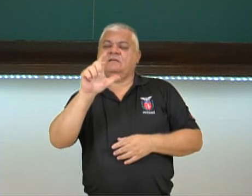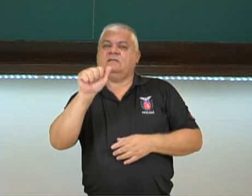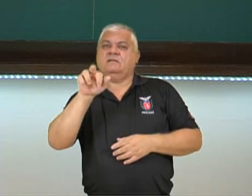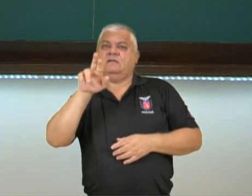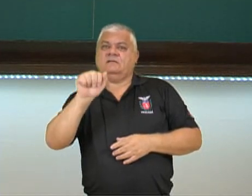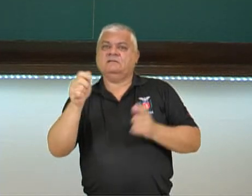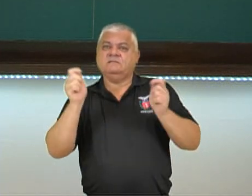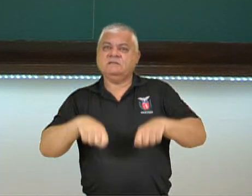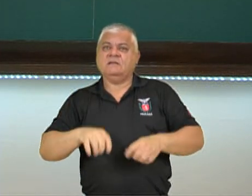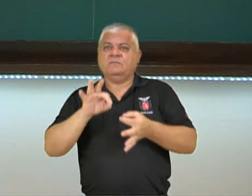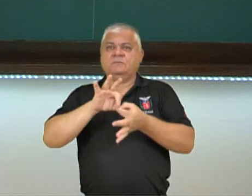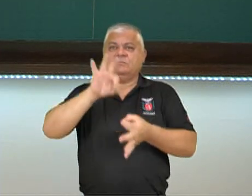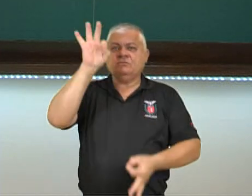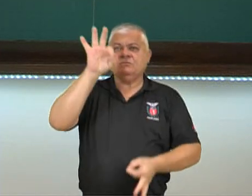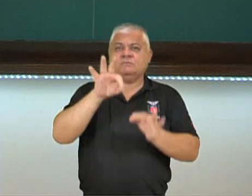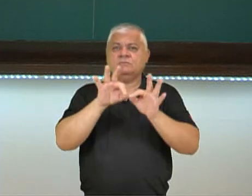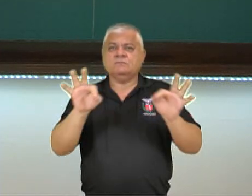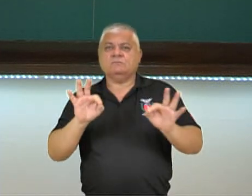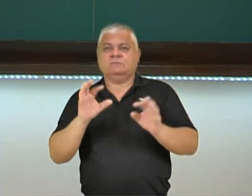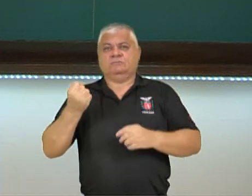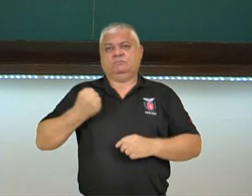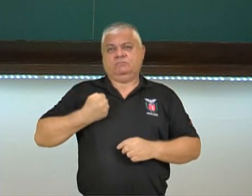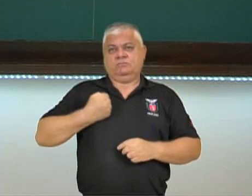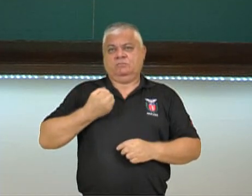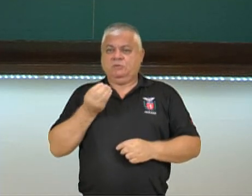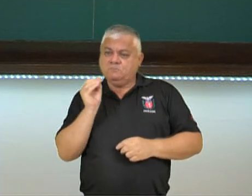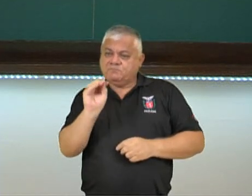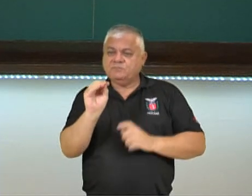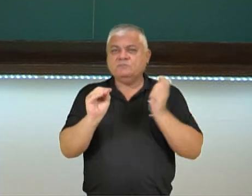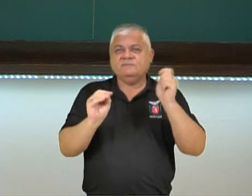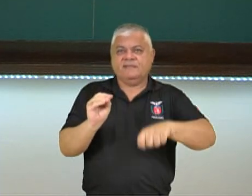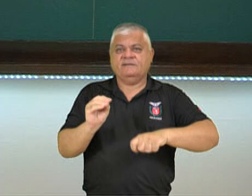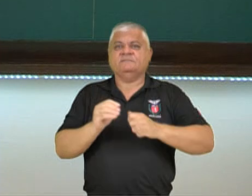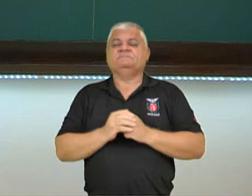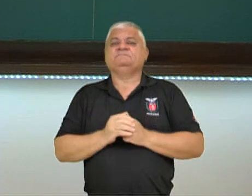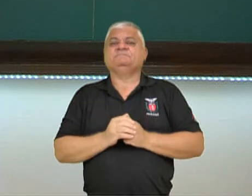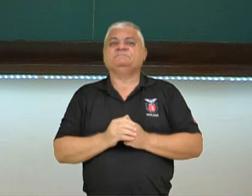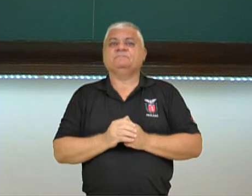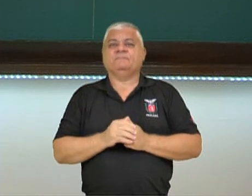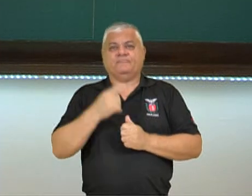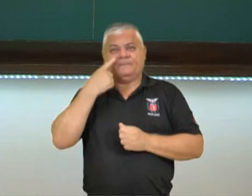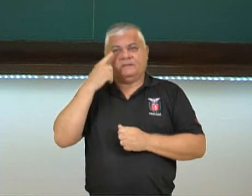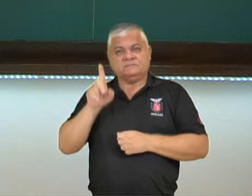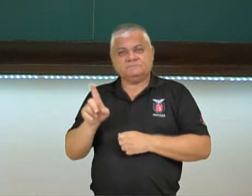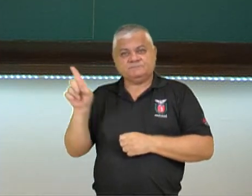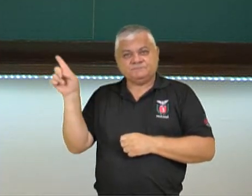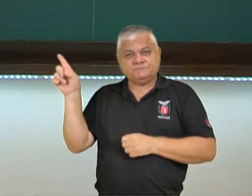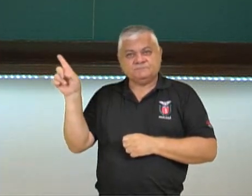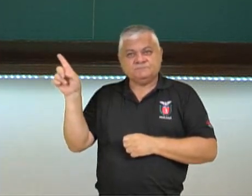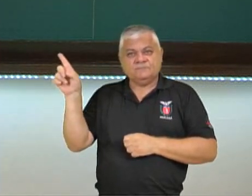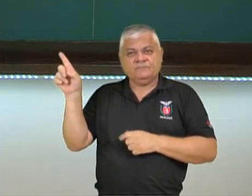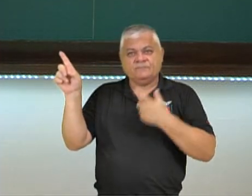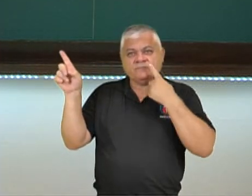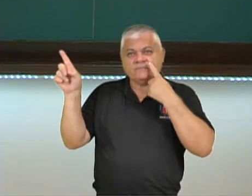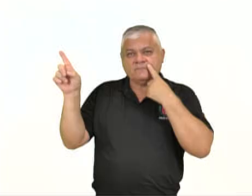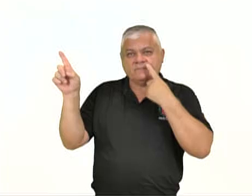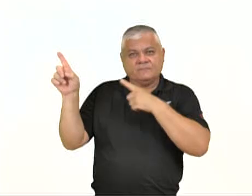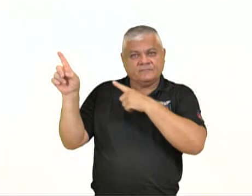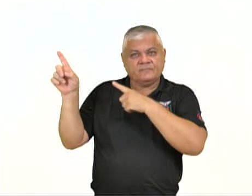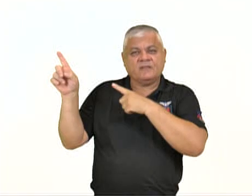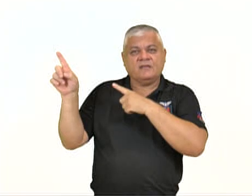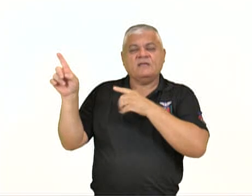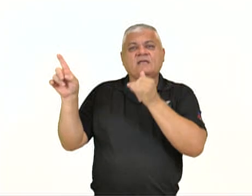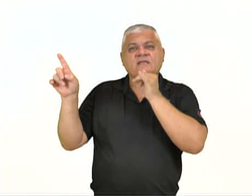mensurar apenas com um número e sua respectiva unidade. Aqui no slide nós temos alguns exemplos, como